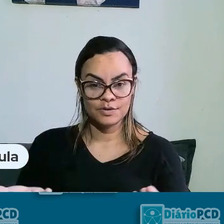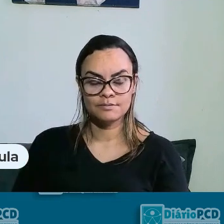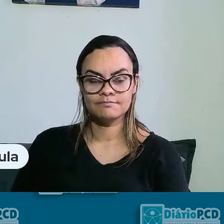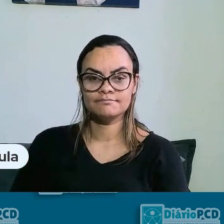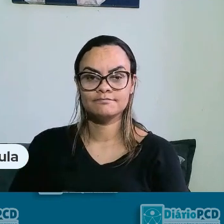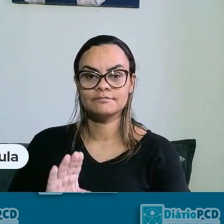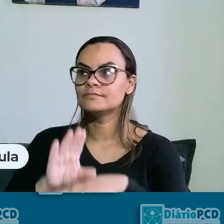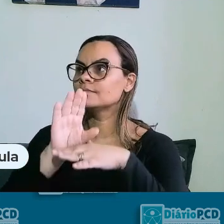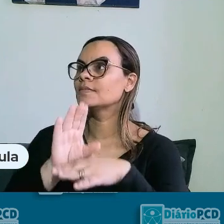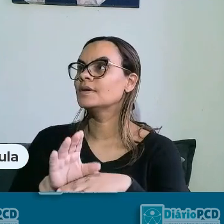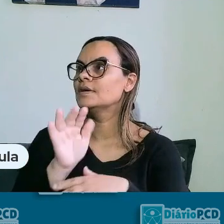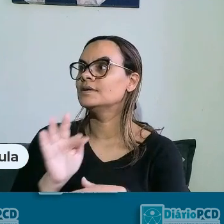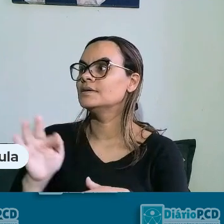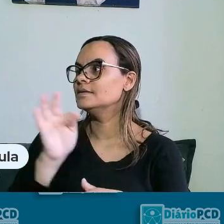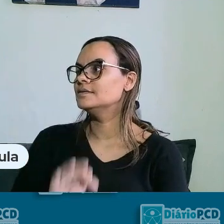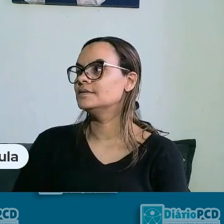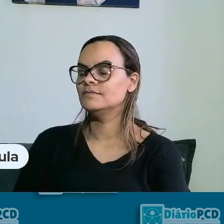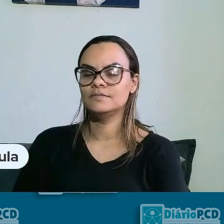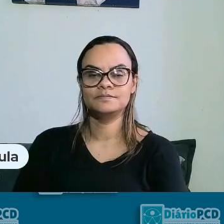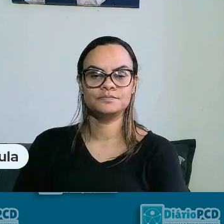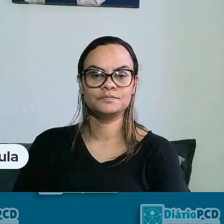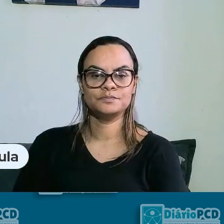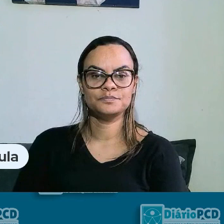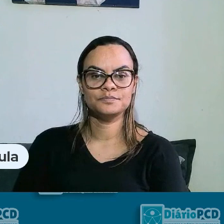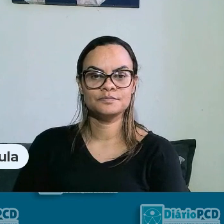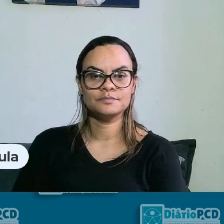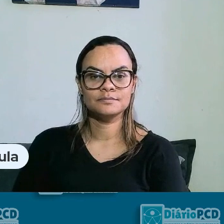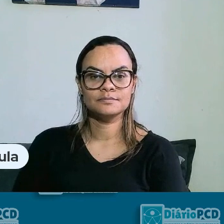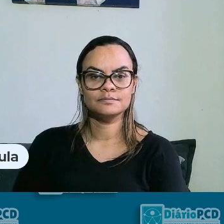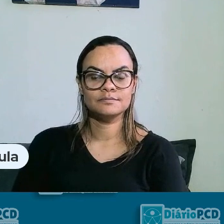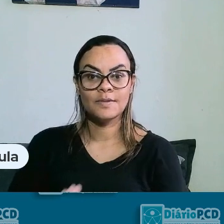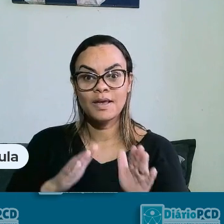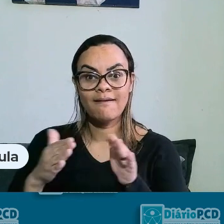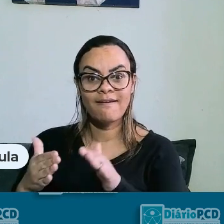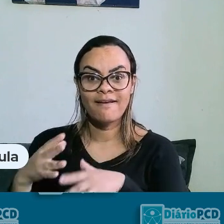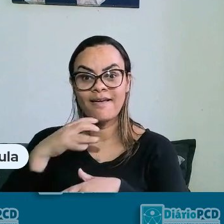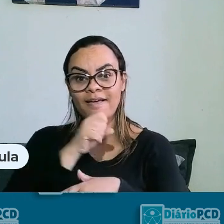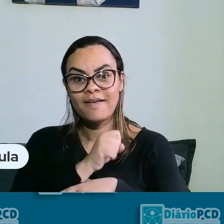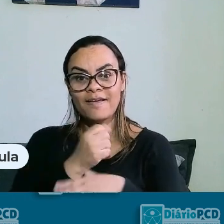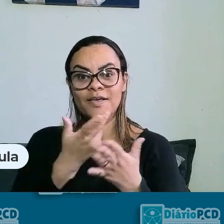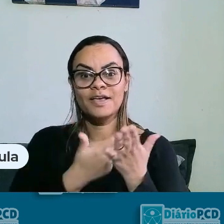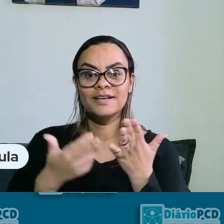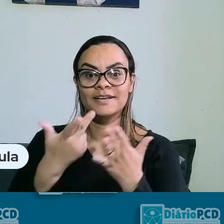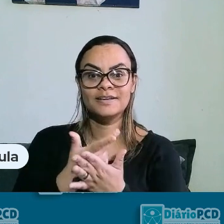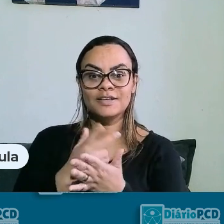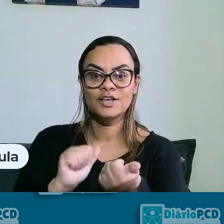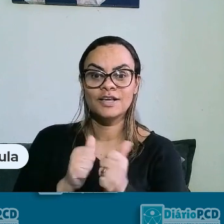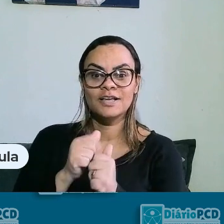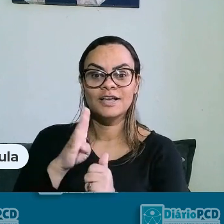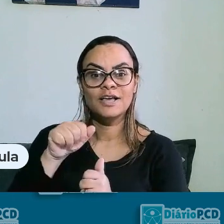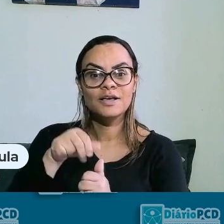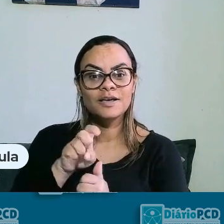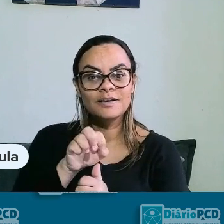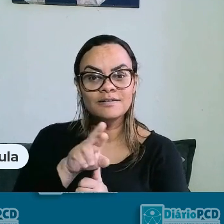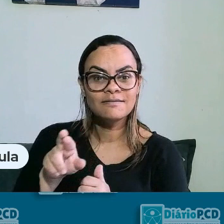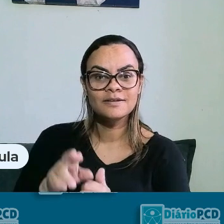Conselho Federativo. Nós vamos para uma passagem rápida com as imagens das adaptações Abner que o Roland vai